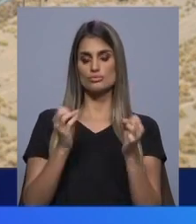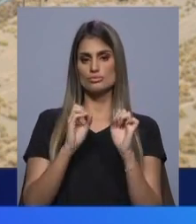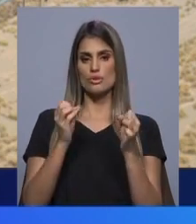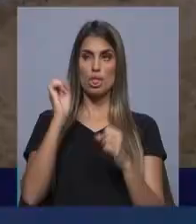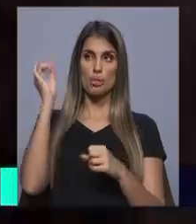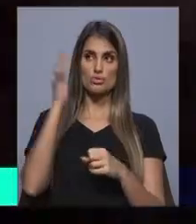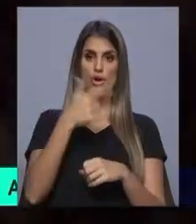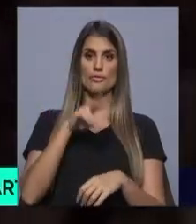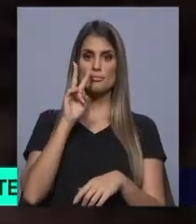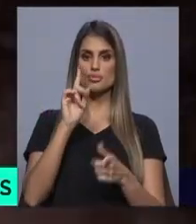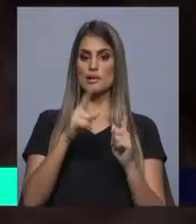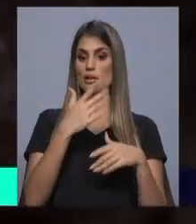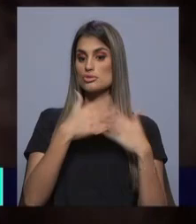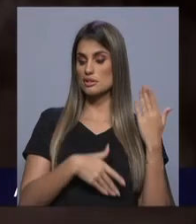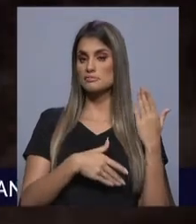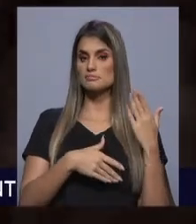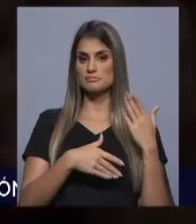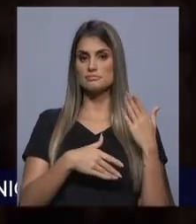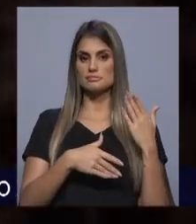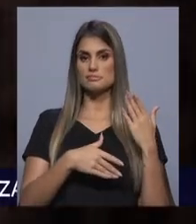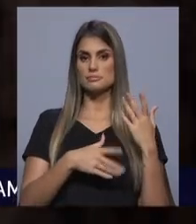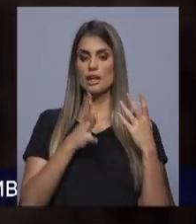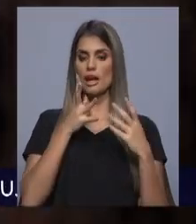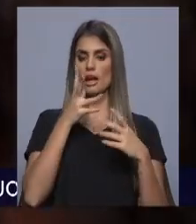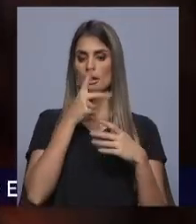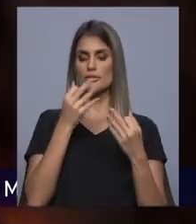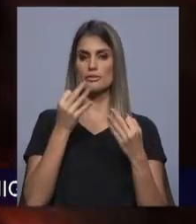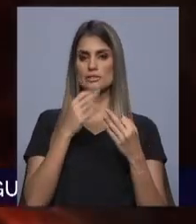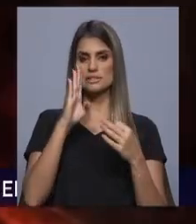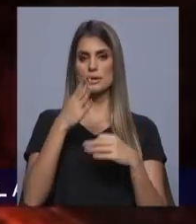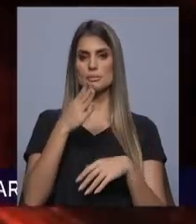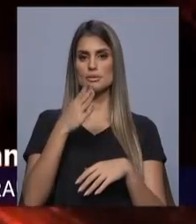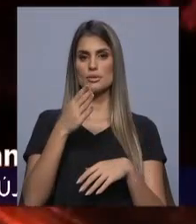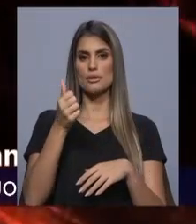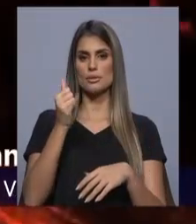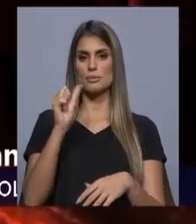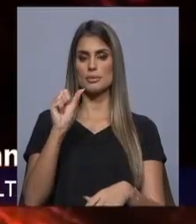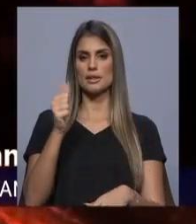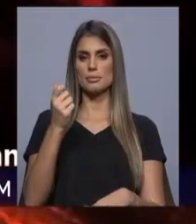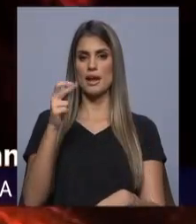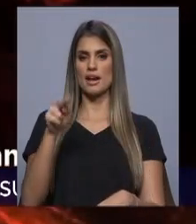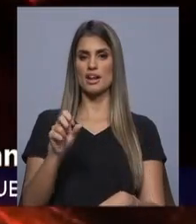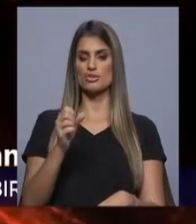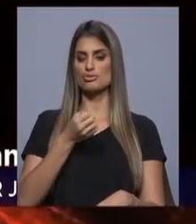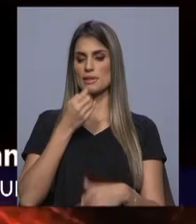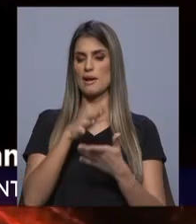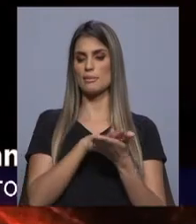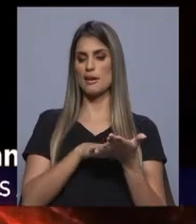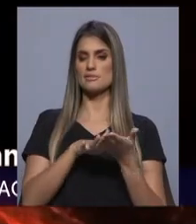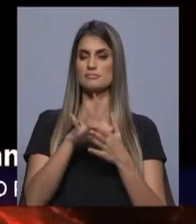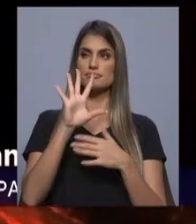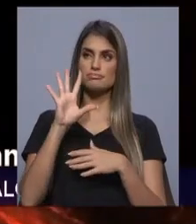luz para nós vermos o que é que estava a acontecer. Era muito quente. Sabes que a história do Big Bang, a teoria do Big Bang, não explica a origem do universo. Explica